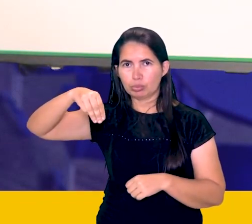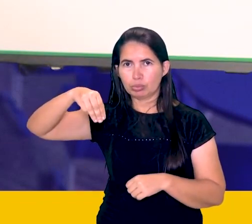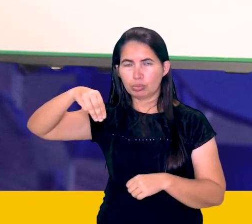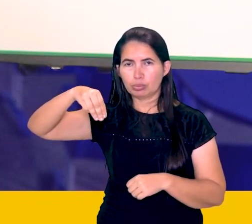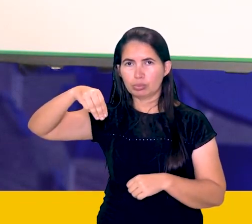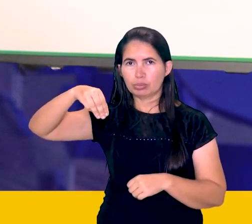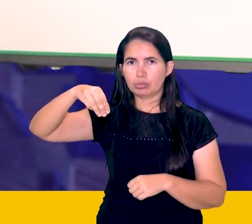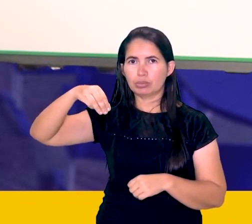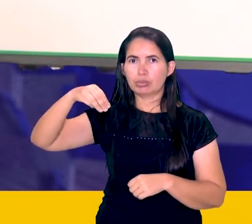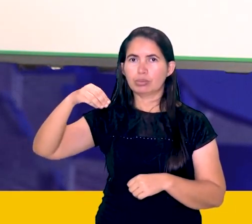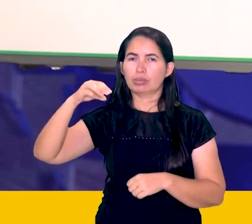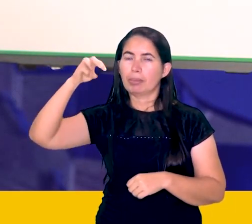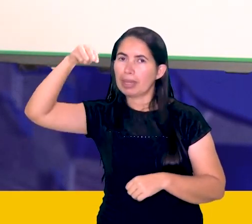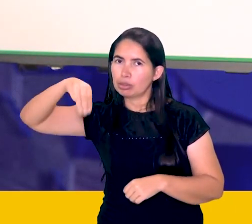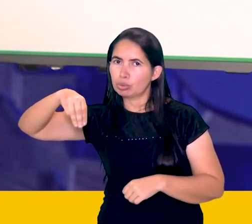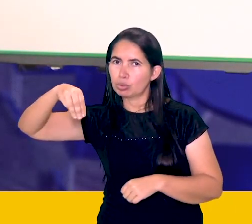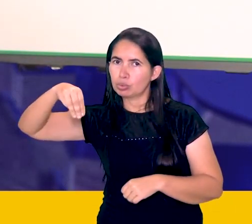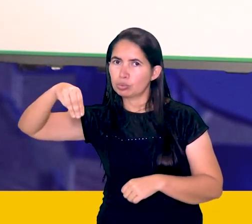centímetro,